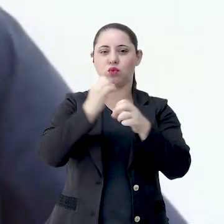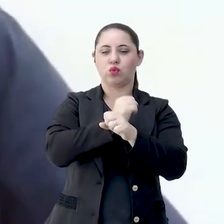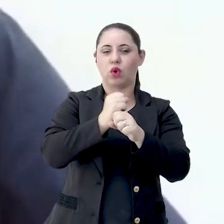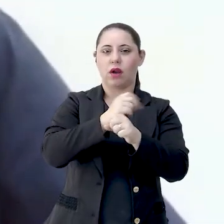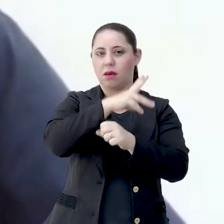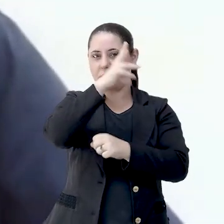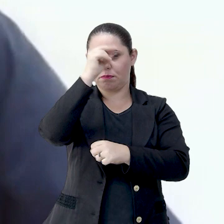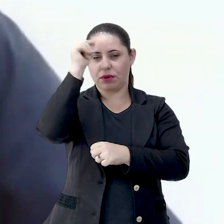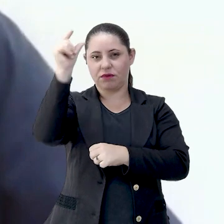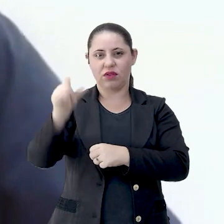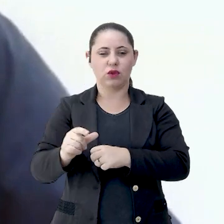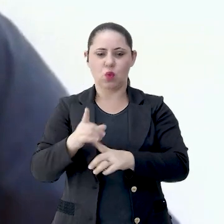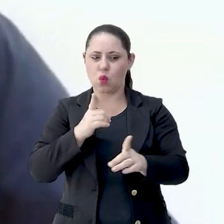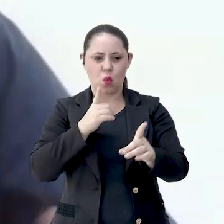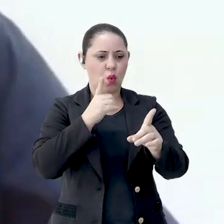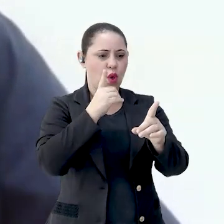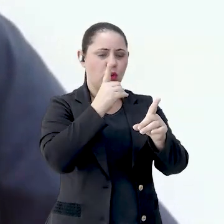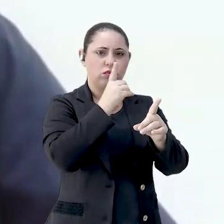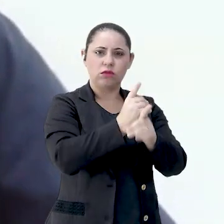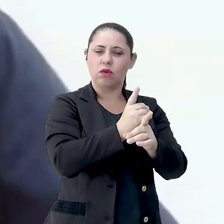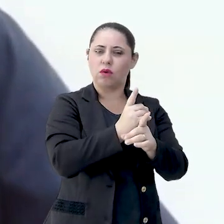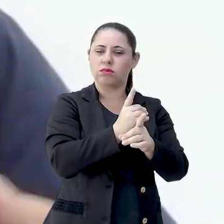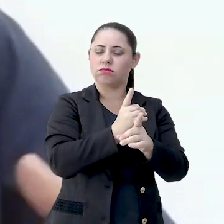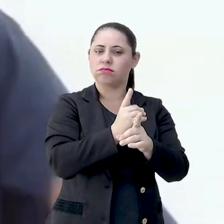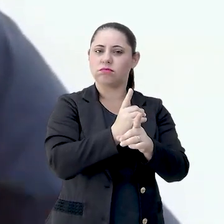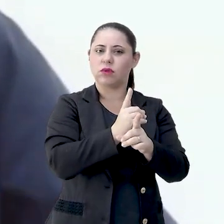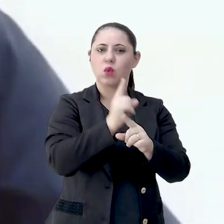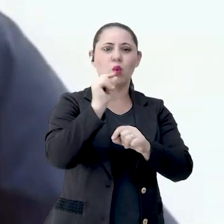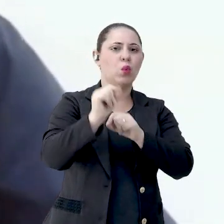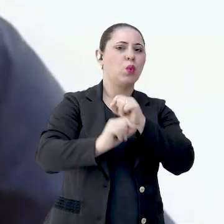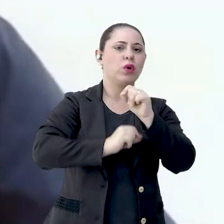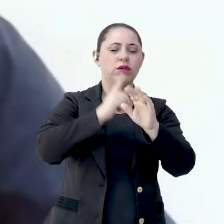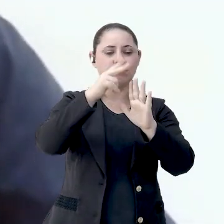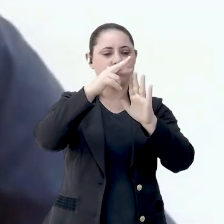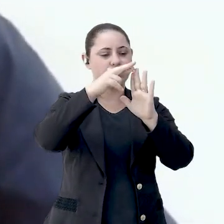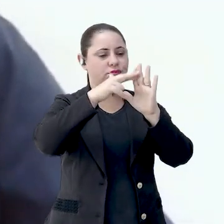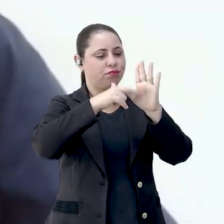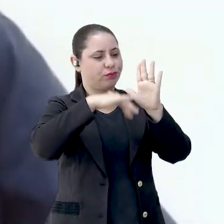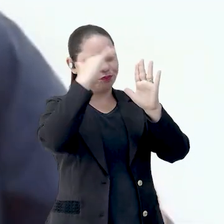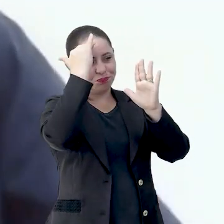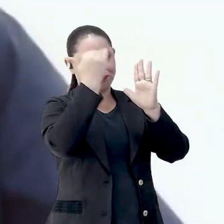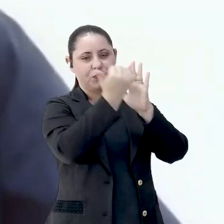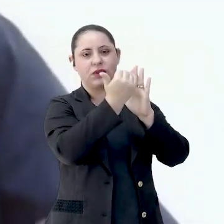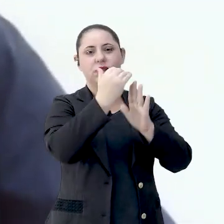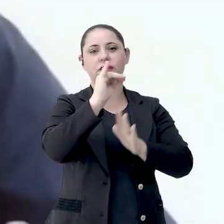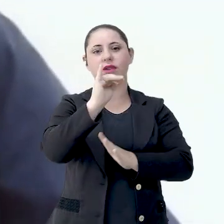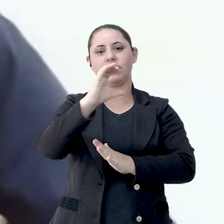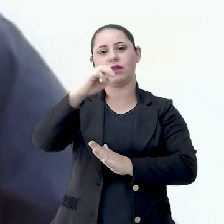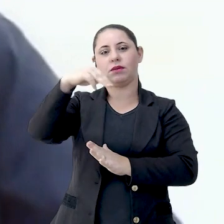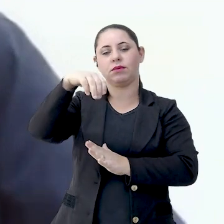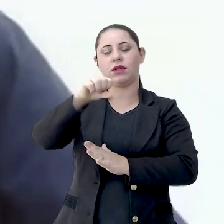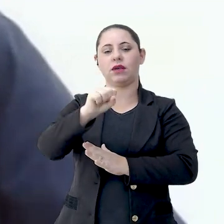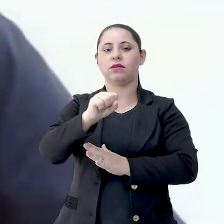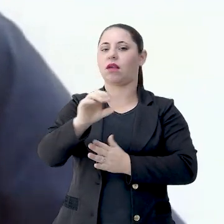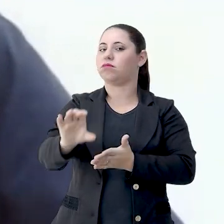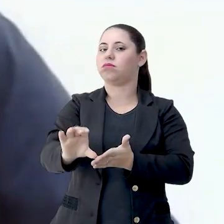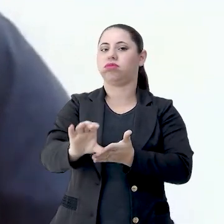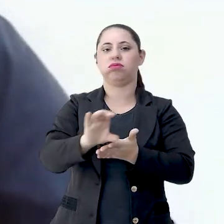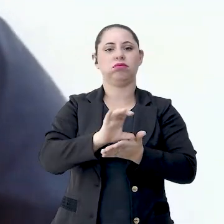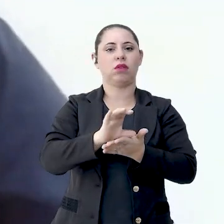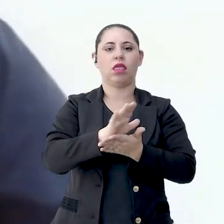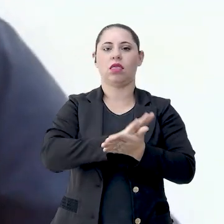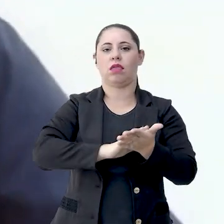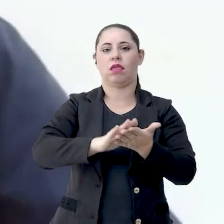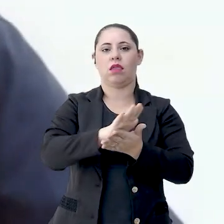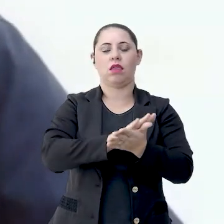anualmente que muitos prefeitos acabam sendo atropelados e não identificam esses parâmetros para o ICMS